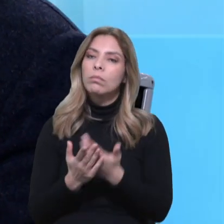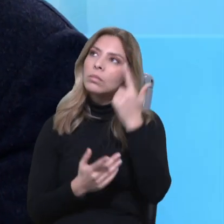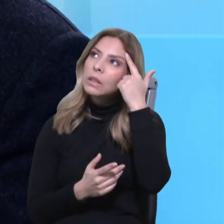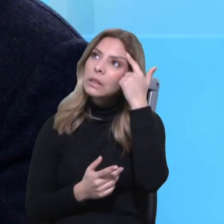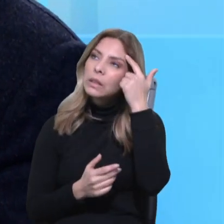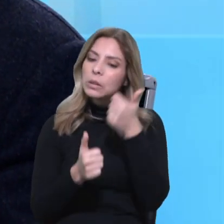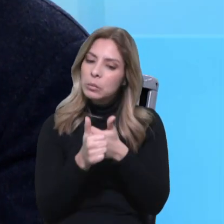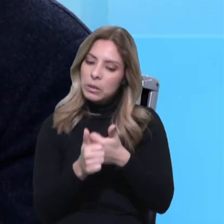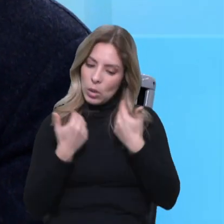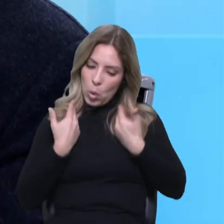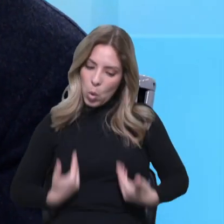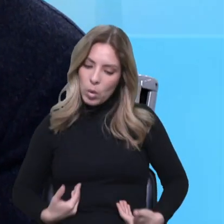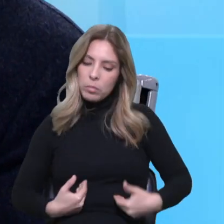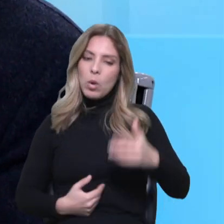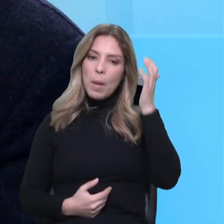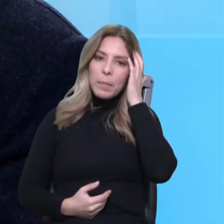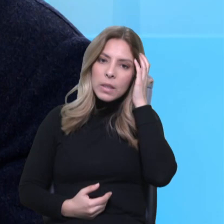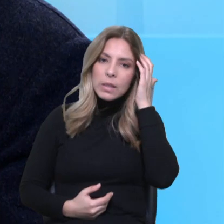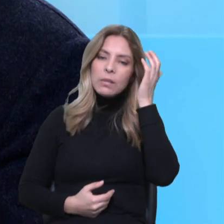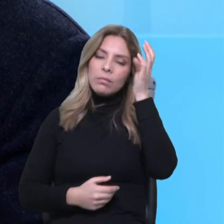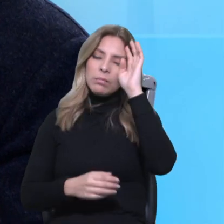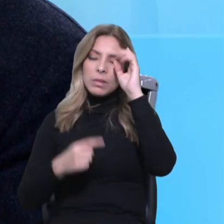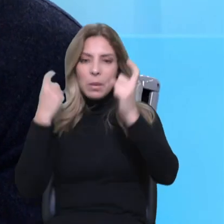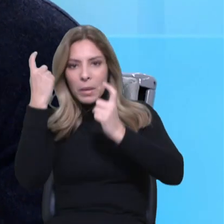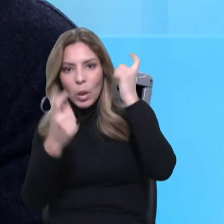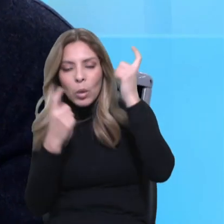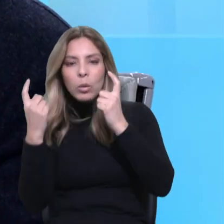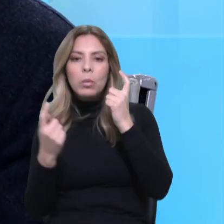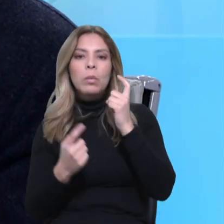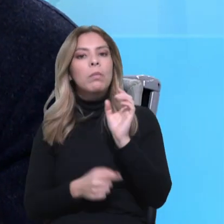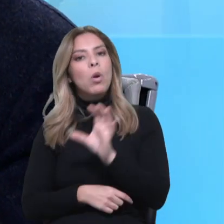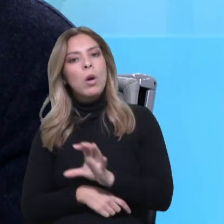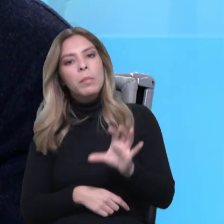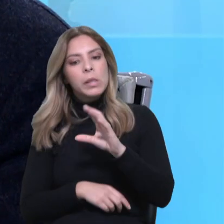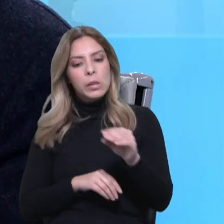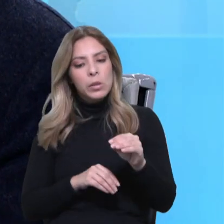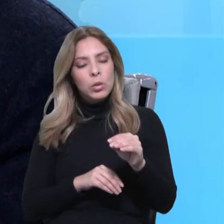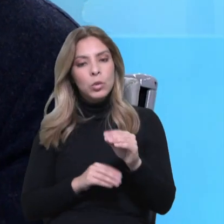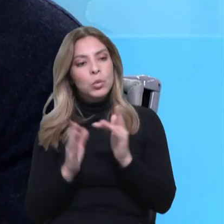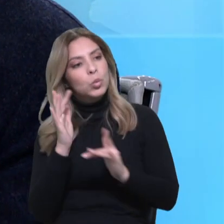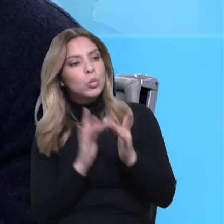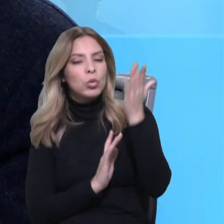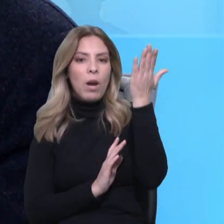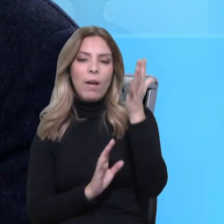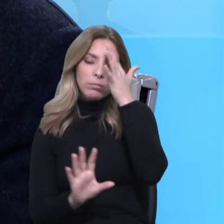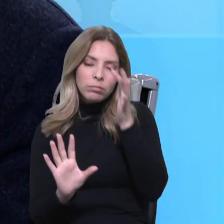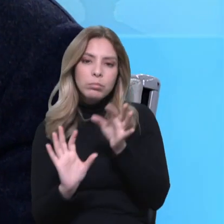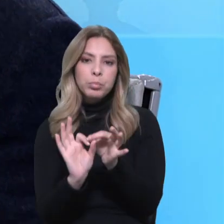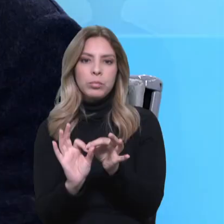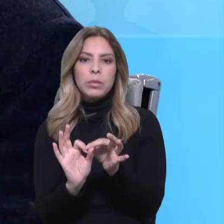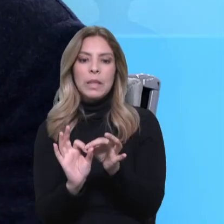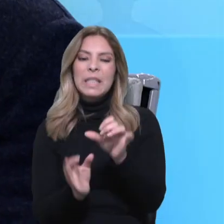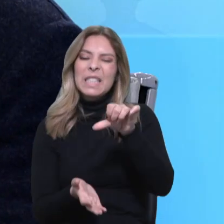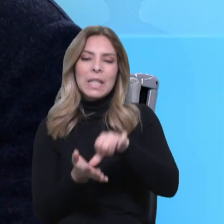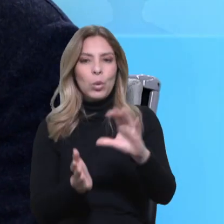um corpo que tem mãos, tem pés, tem diversas expressões, mas tem na cabeça Jesus Cristo, e isso é que é o centro que nos faz, de facto,